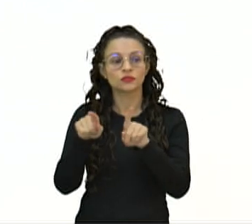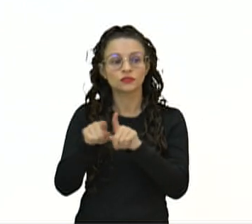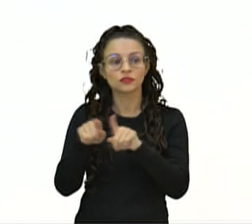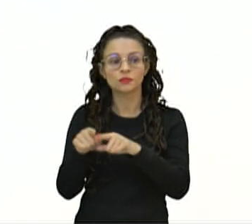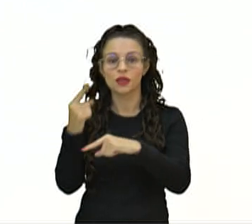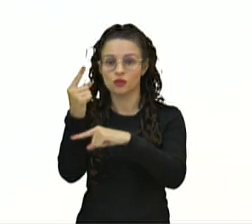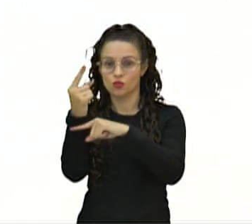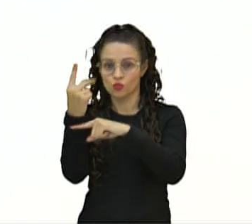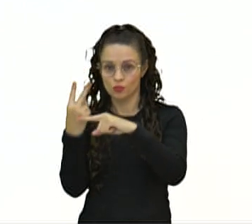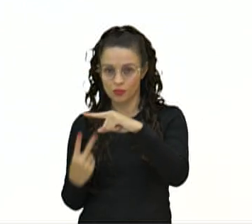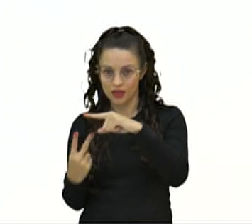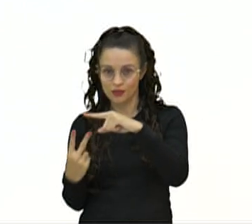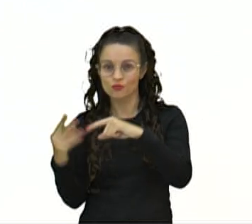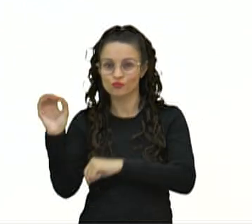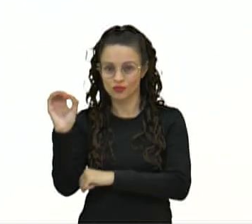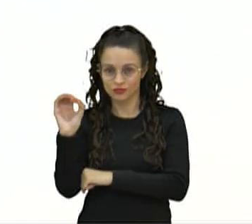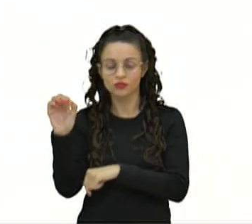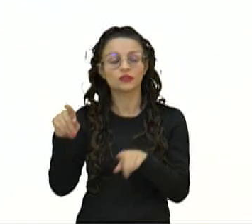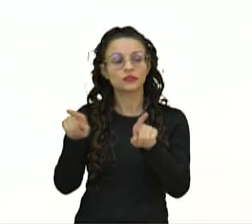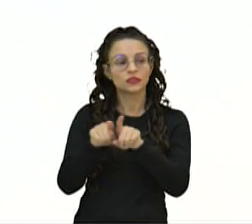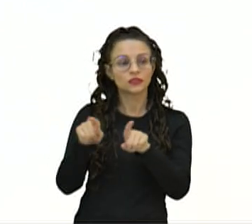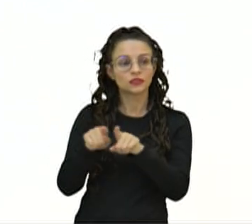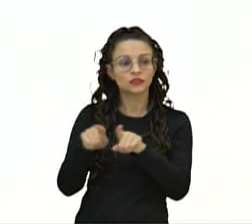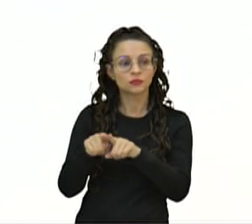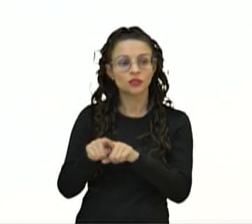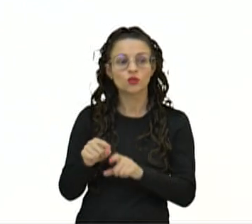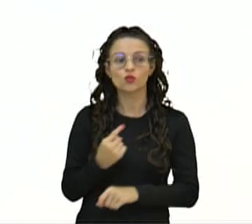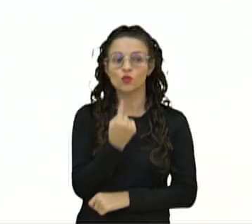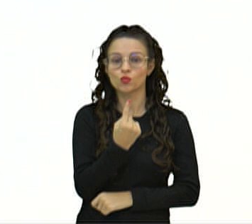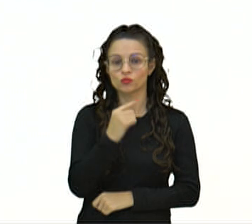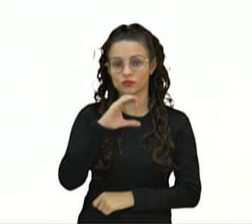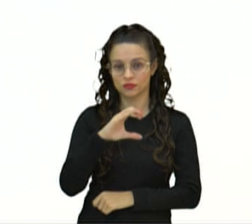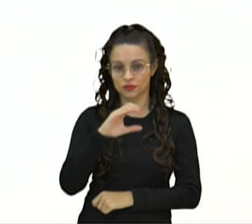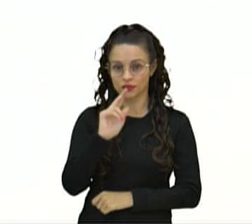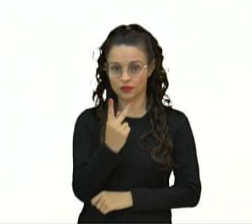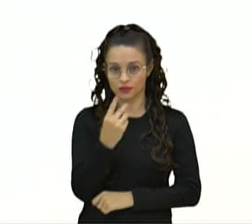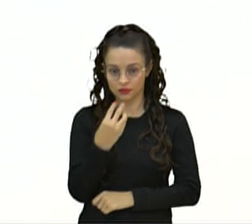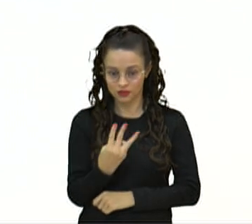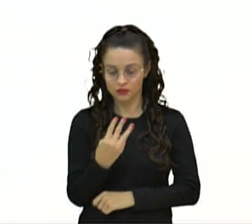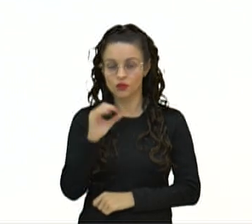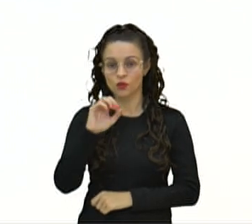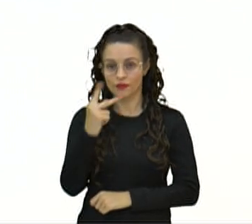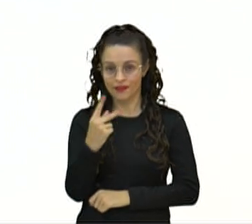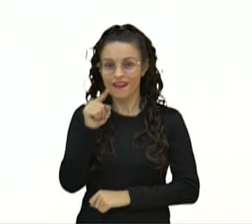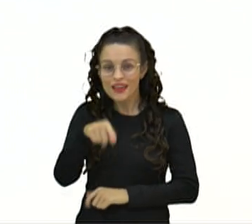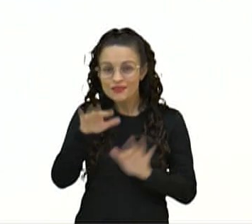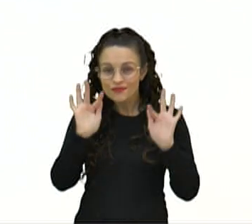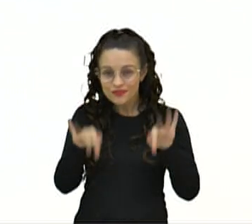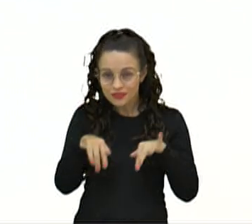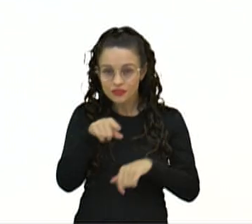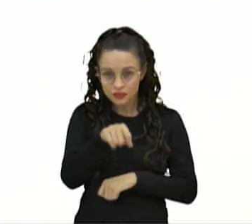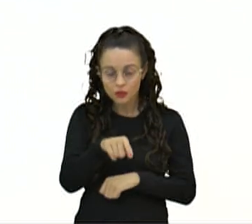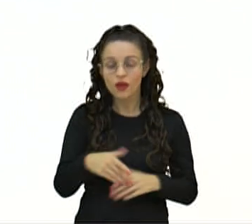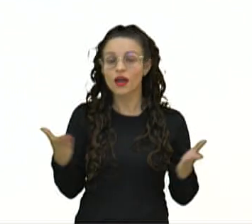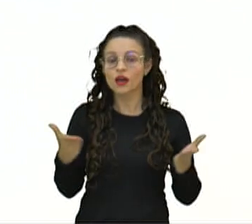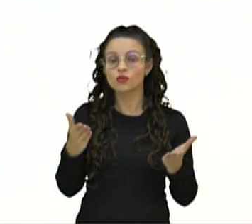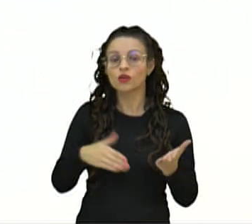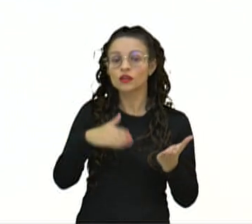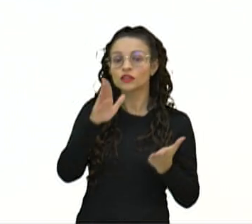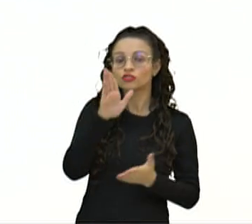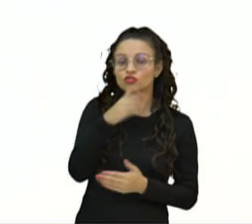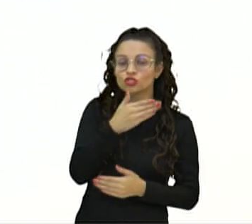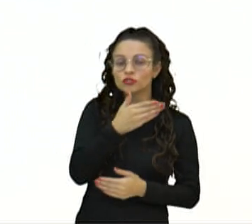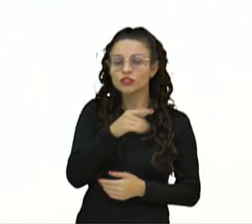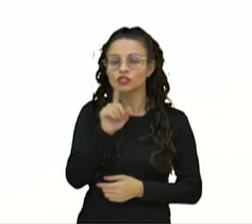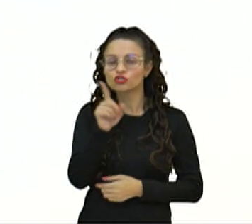do oxigênio e um CH3OH, que é o produto final. Agora vou eliminar aqueles que